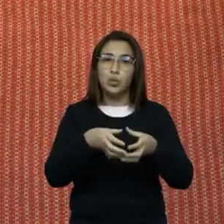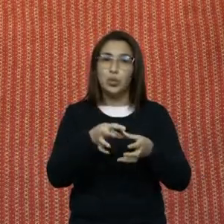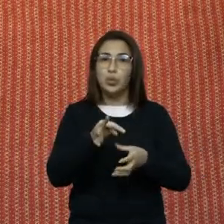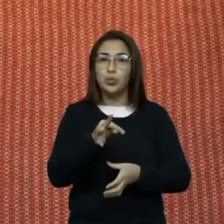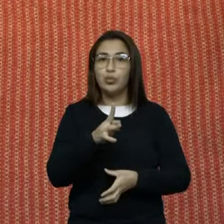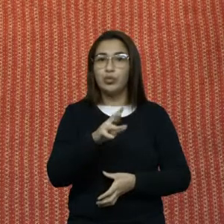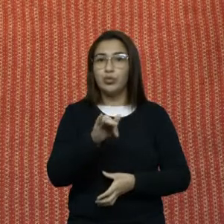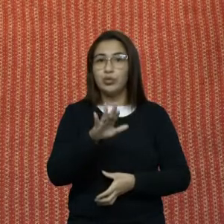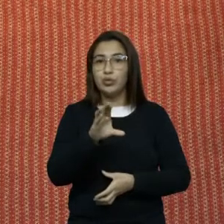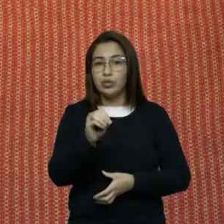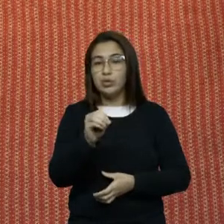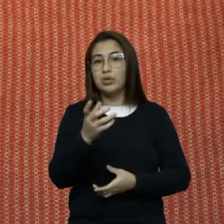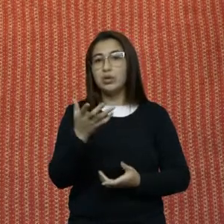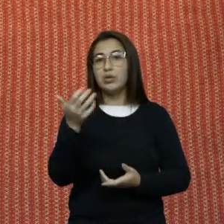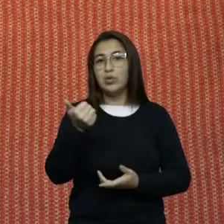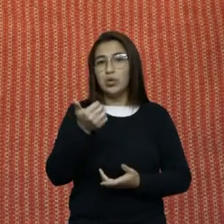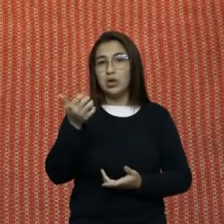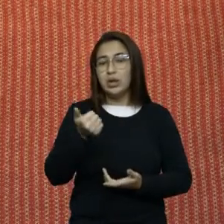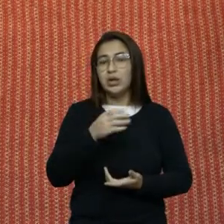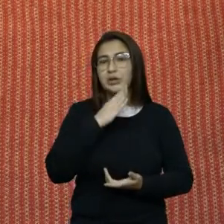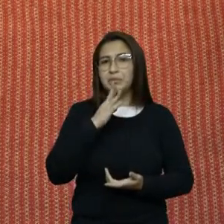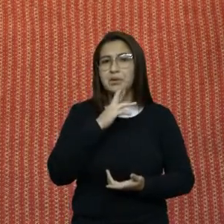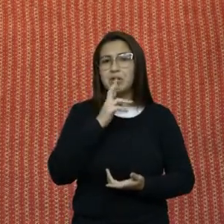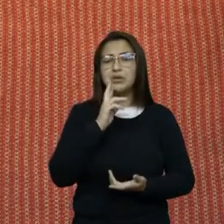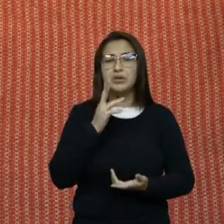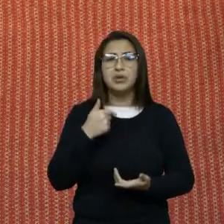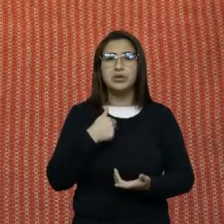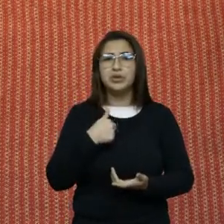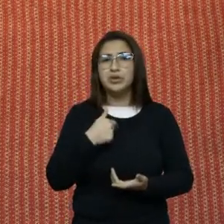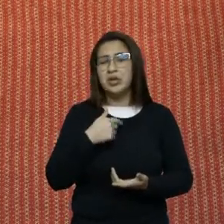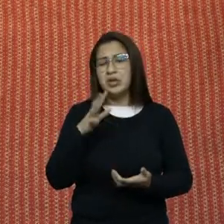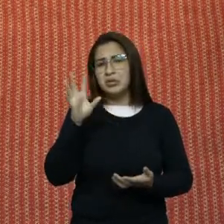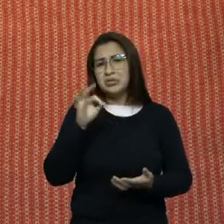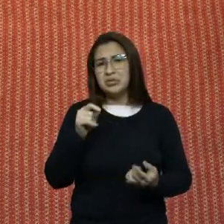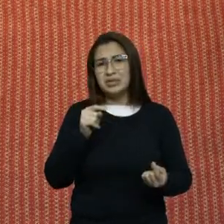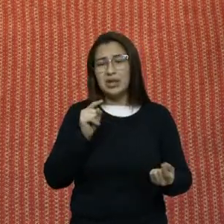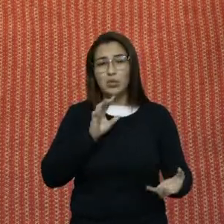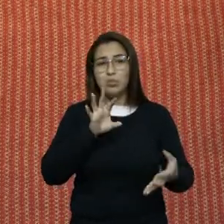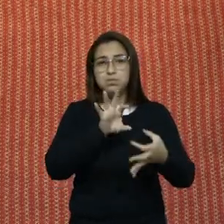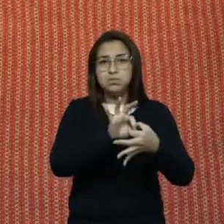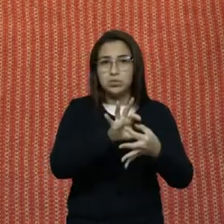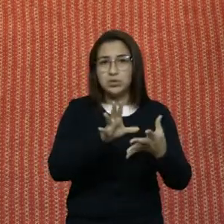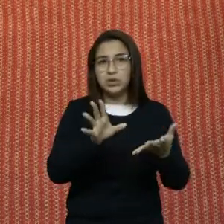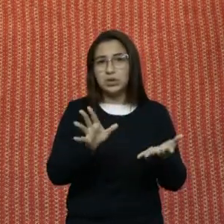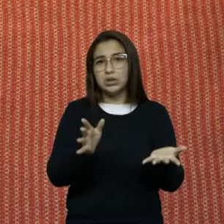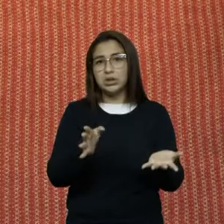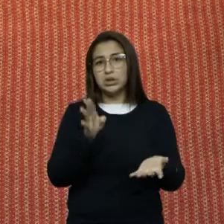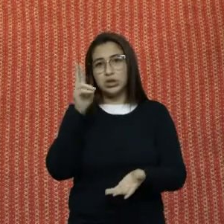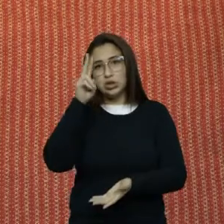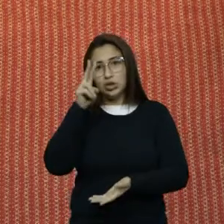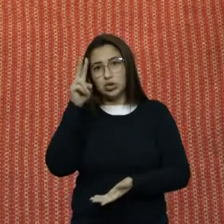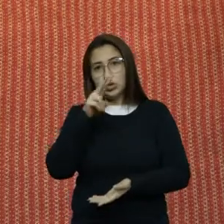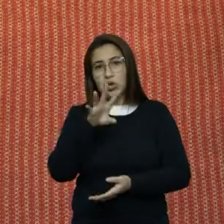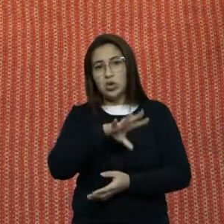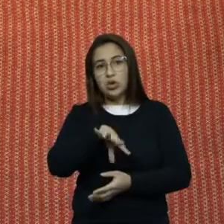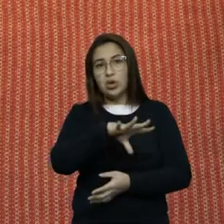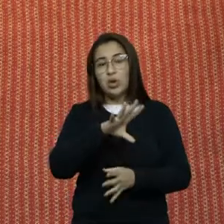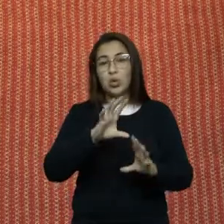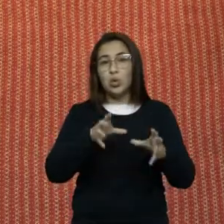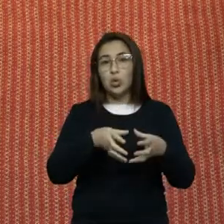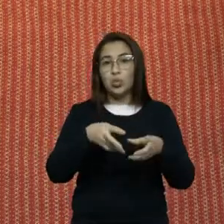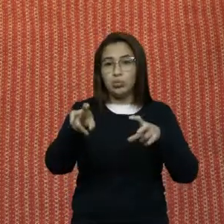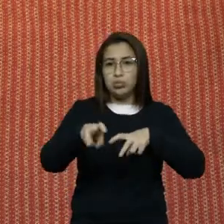o seu crédito tributário para tu Eu nem sou eu não sou ligado é por histórico ao setor agrícola